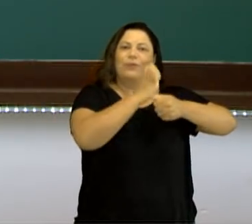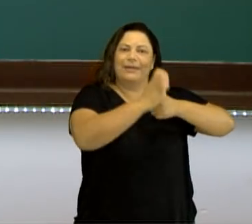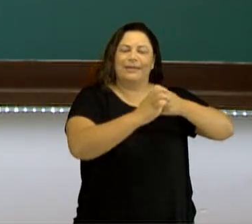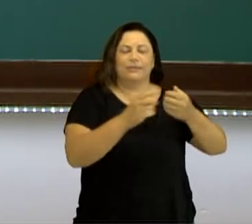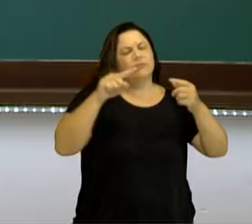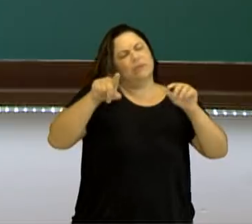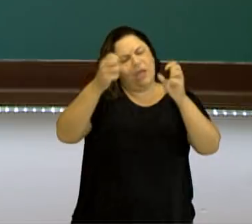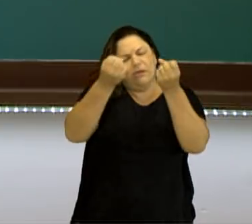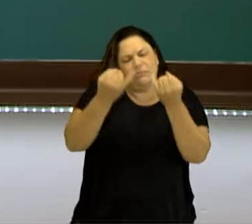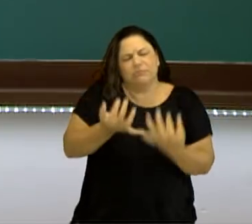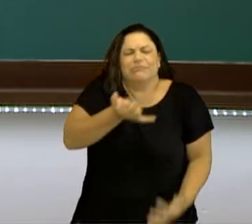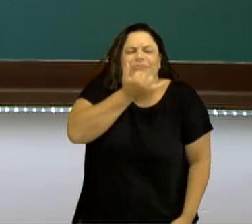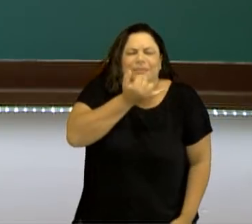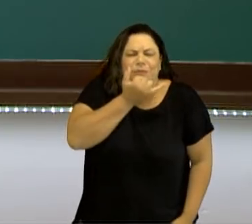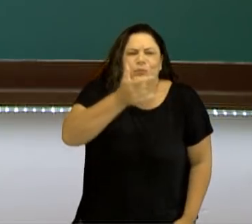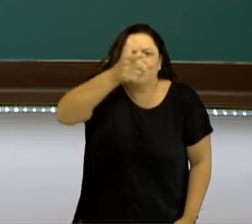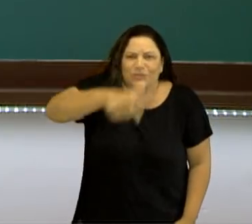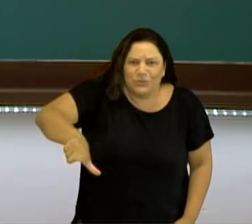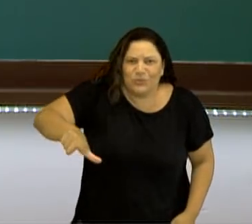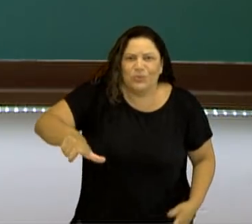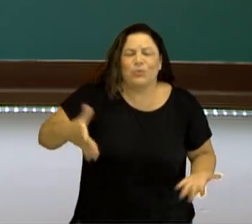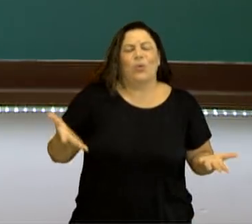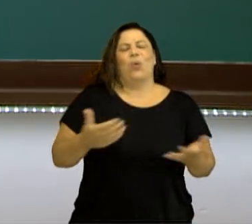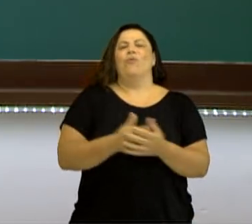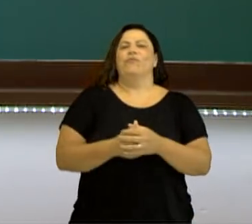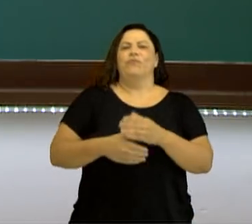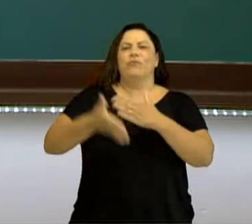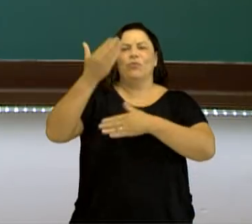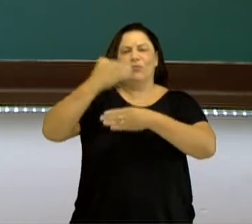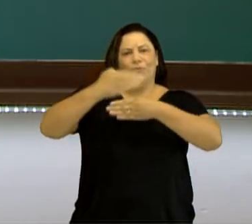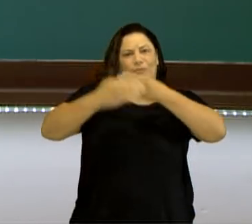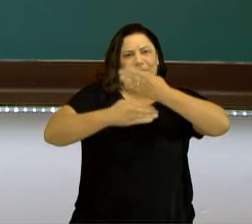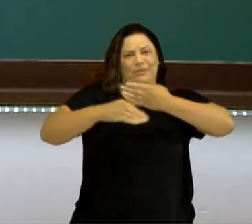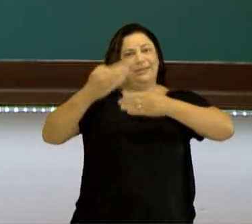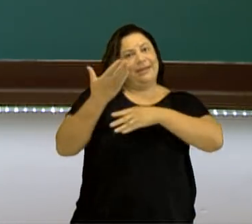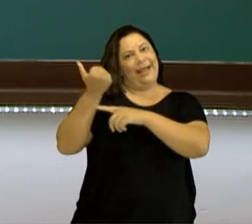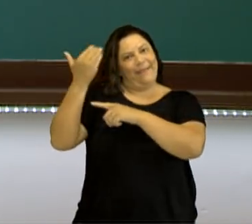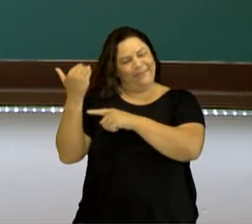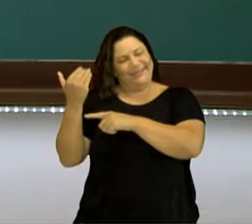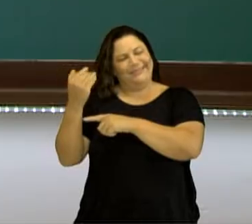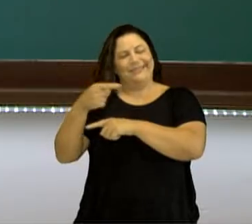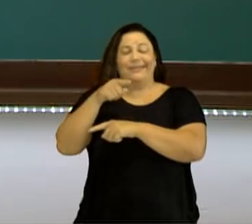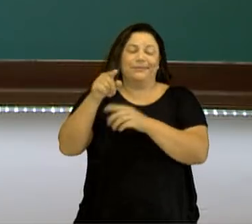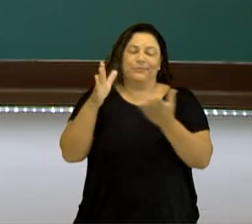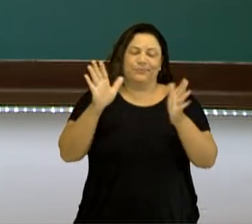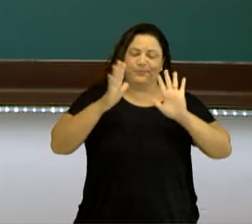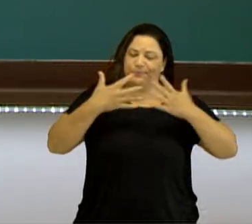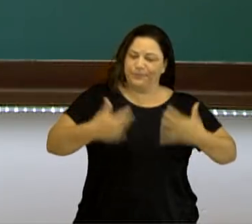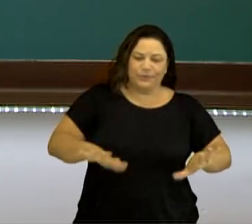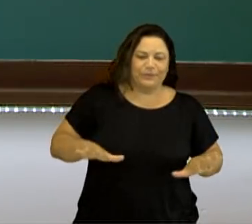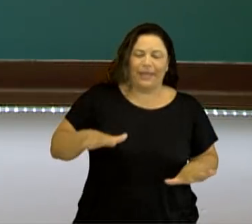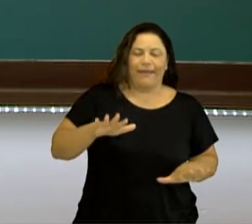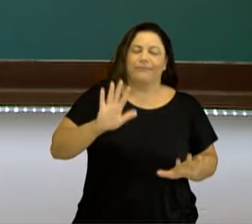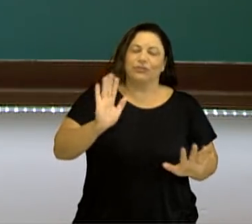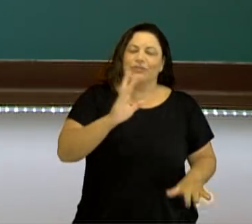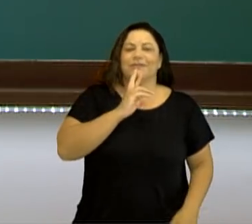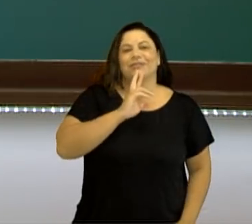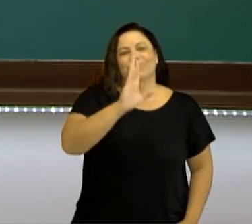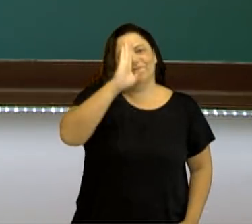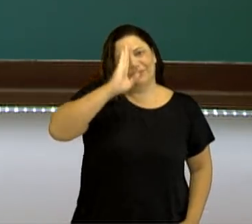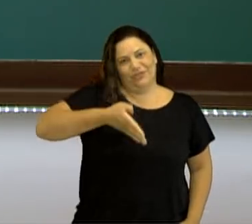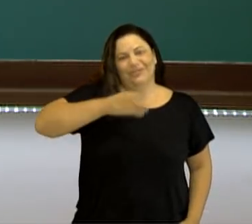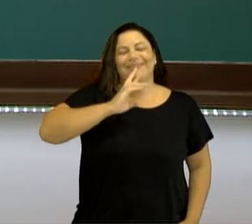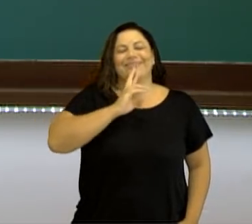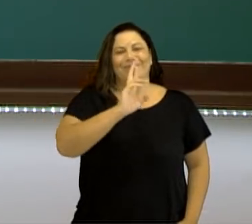para vocês que peço desculpa mais uma vez, o penúltimo slide não estava como eu gostaria, né? Já estava com a resposta ali,